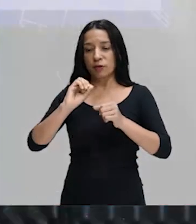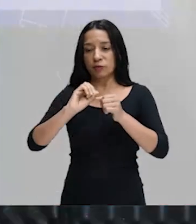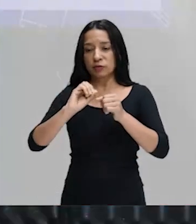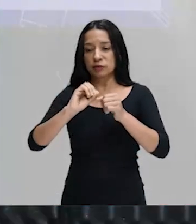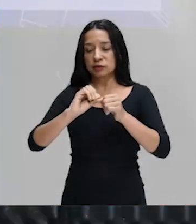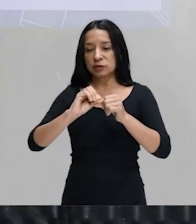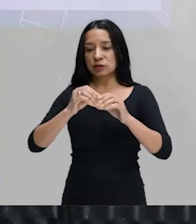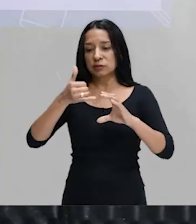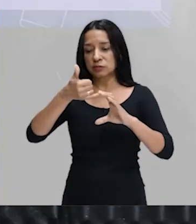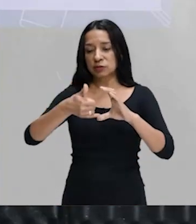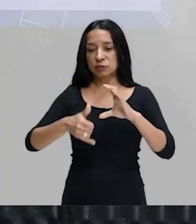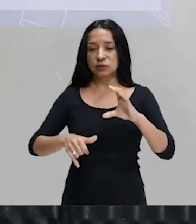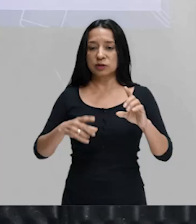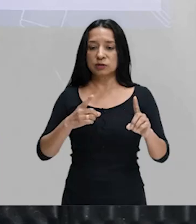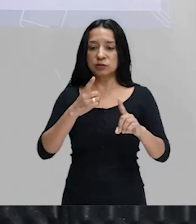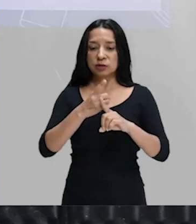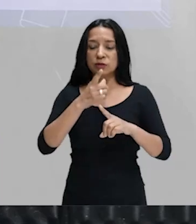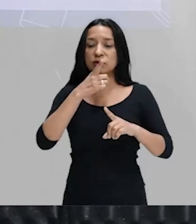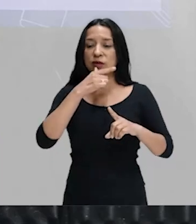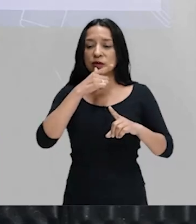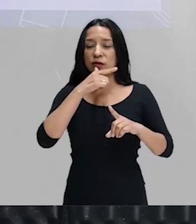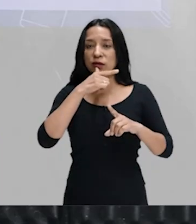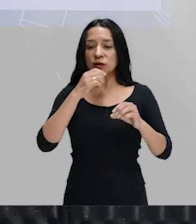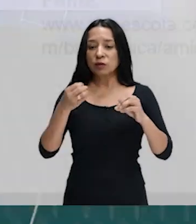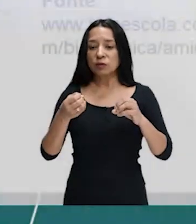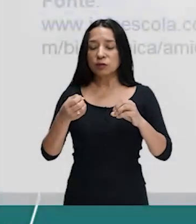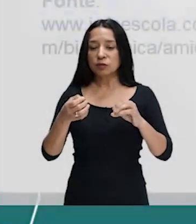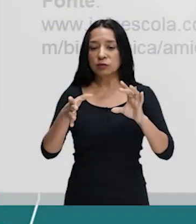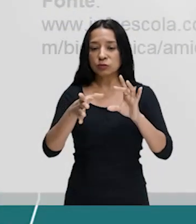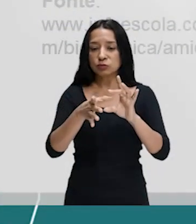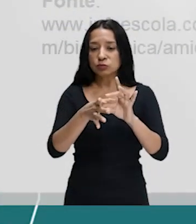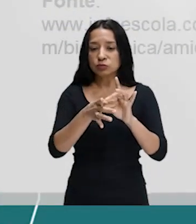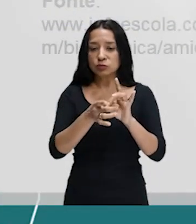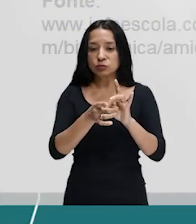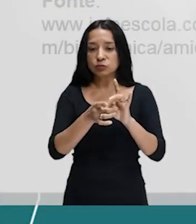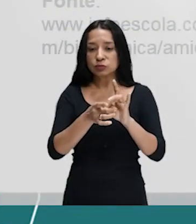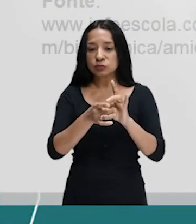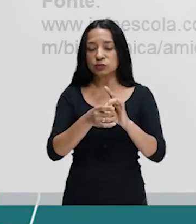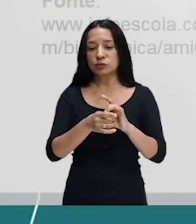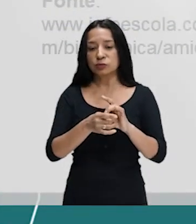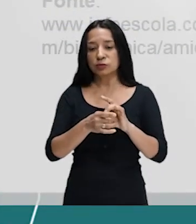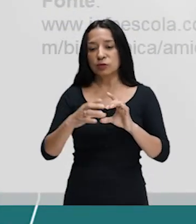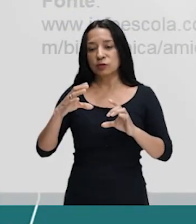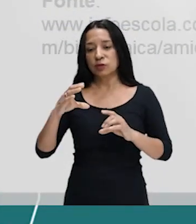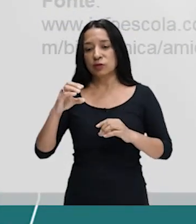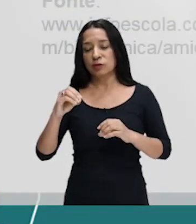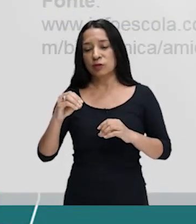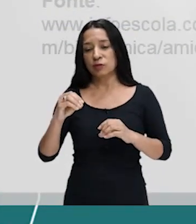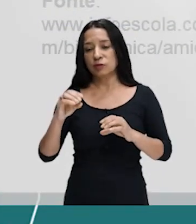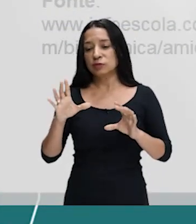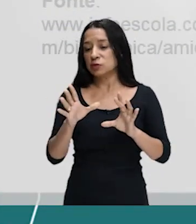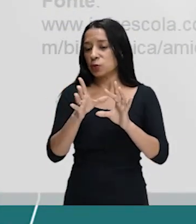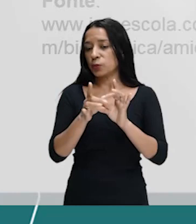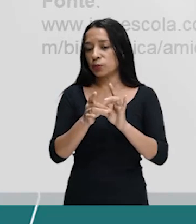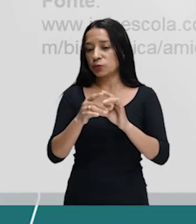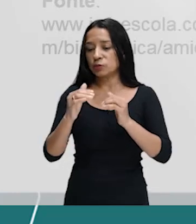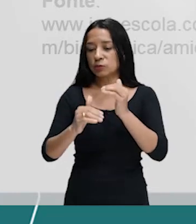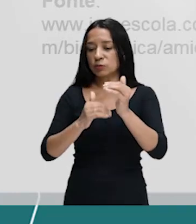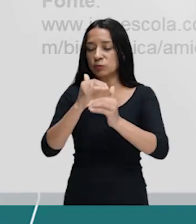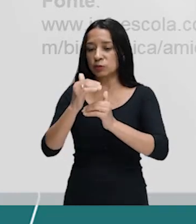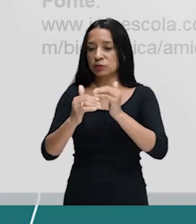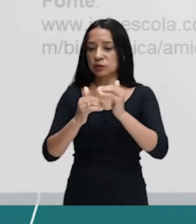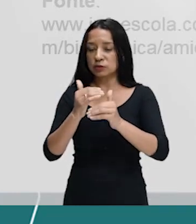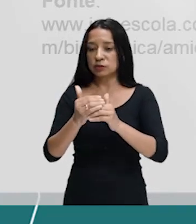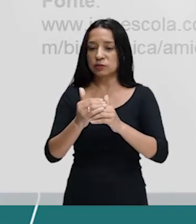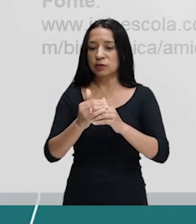carboidrato, onde você encontra aqui a água, juntamente com o gás carbônico, vão se unir no processo fotossintético para